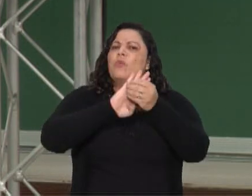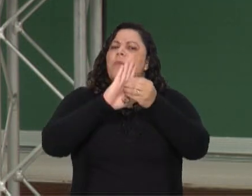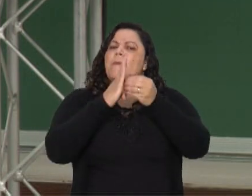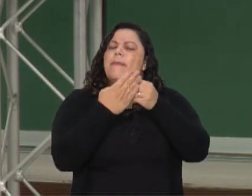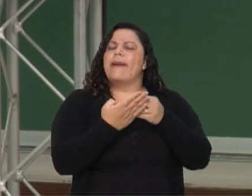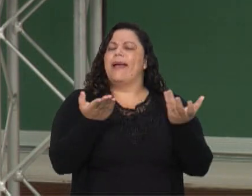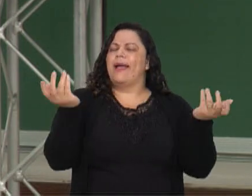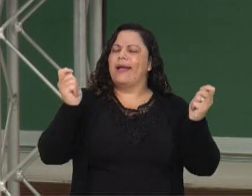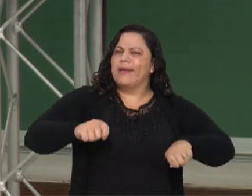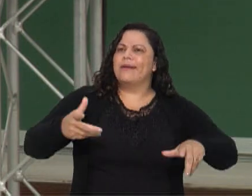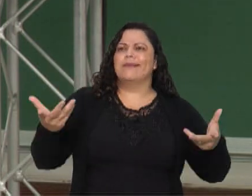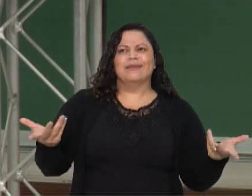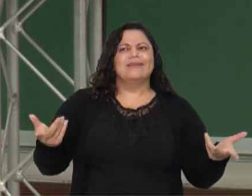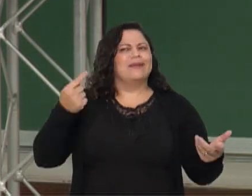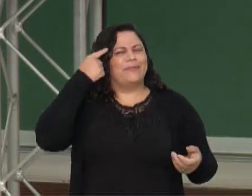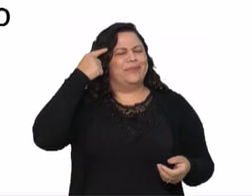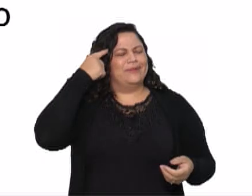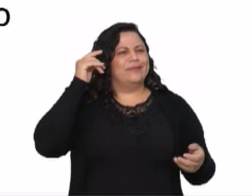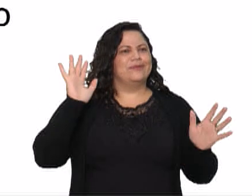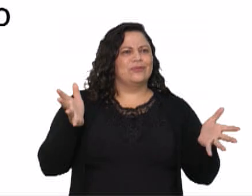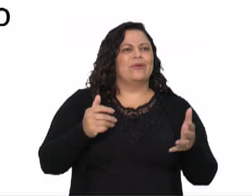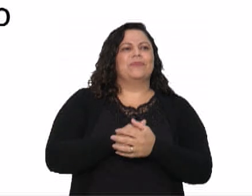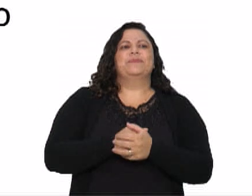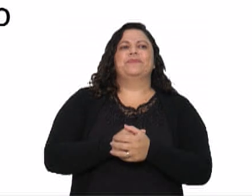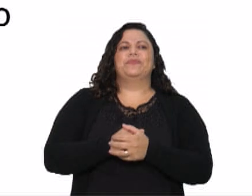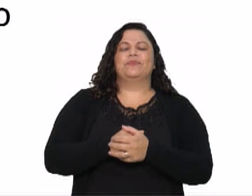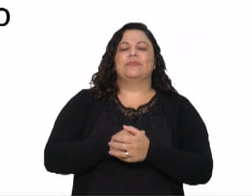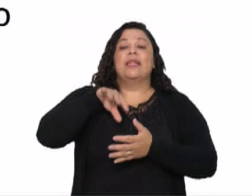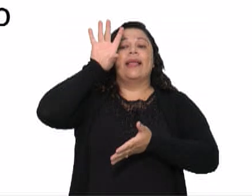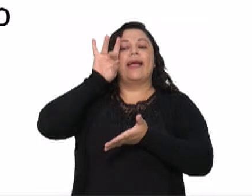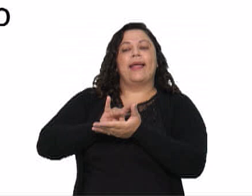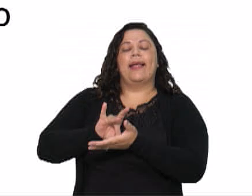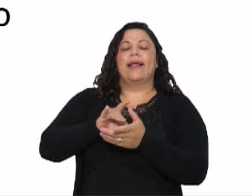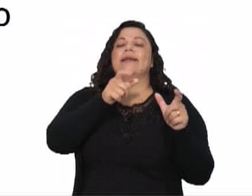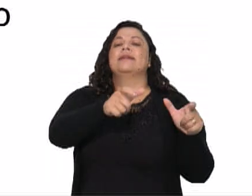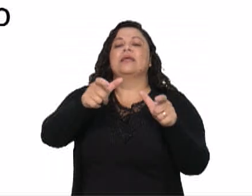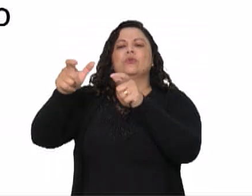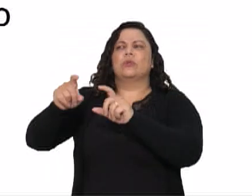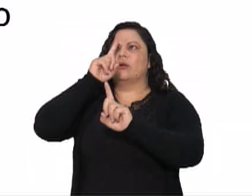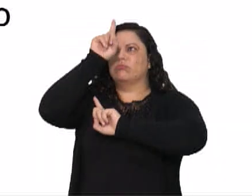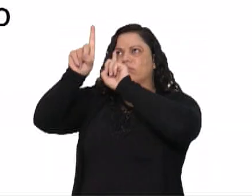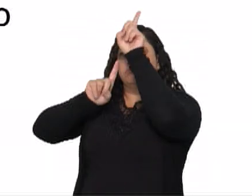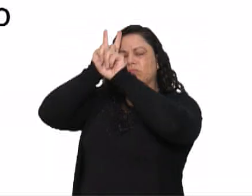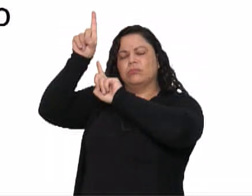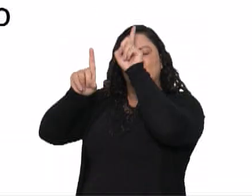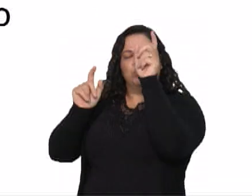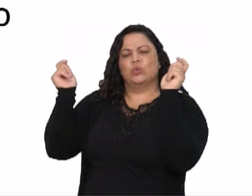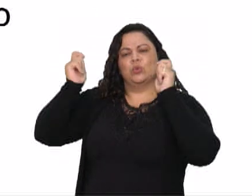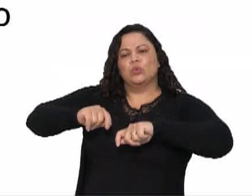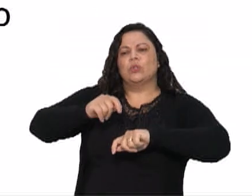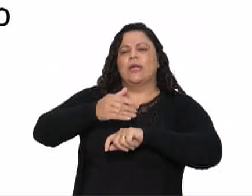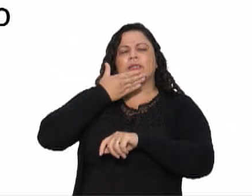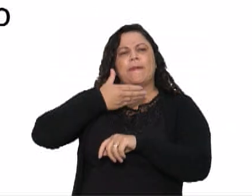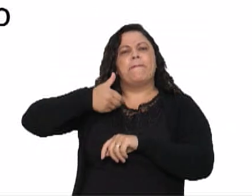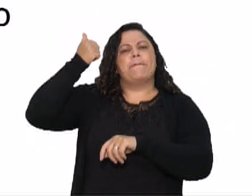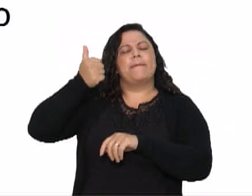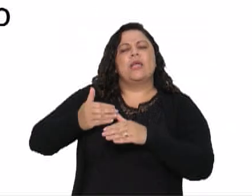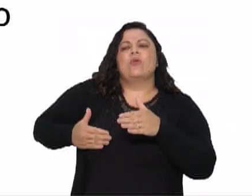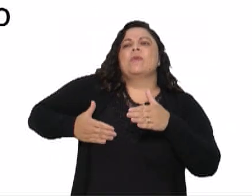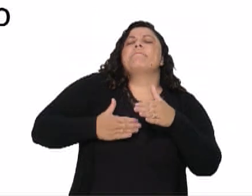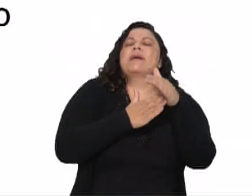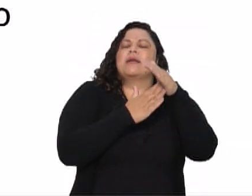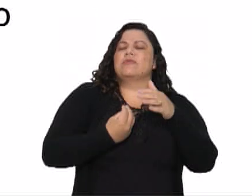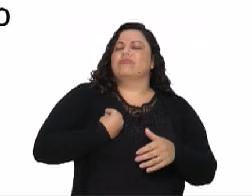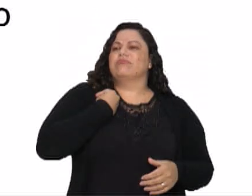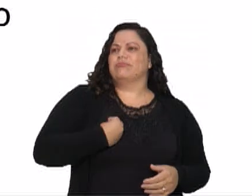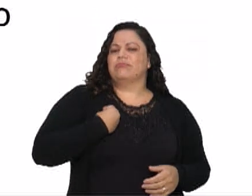sim, agora vai. Olha só, com base na realidade local, crie um projeto que melhore o impacto na vida das